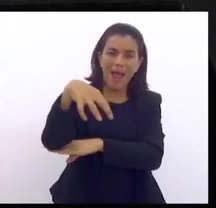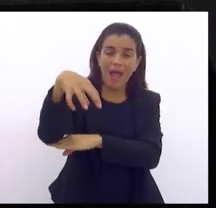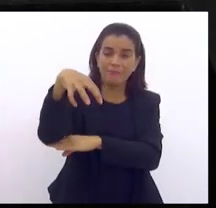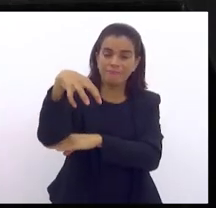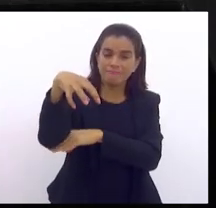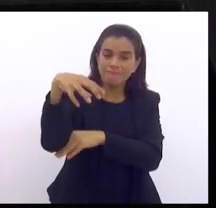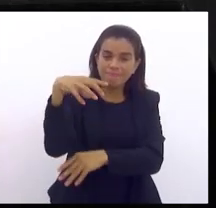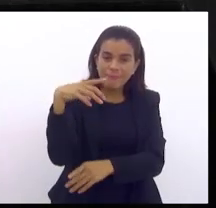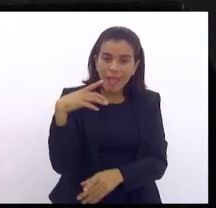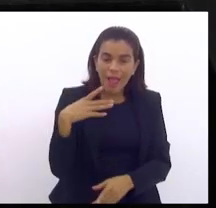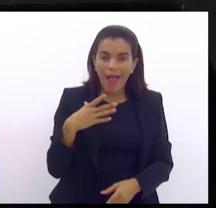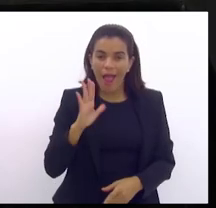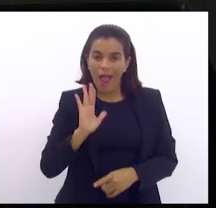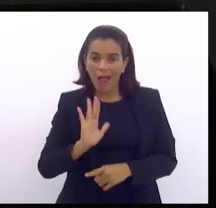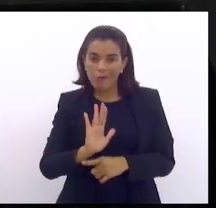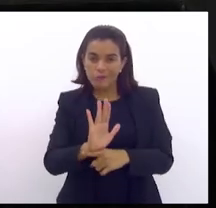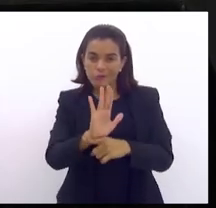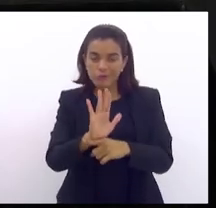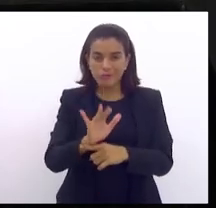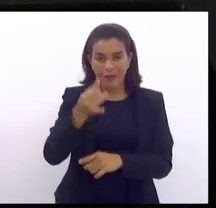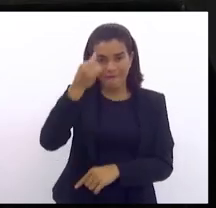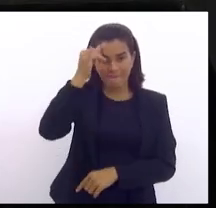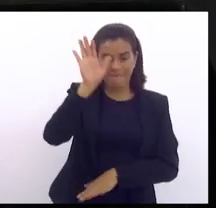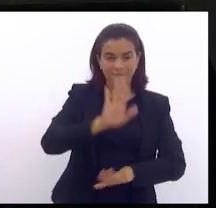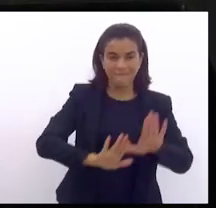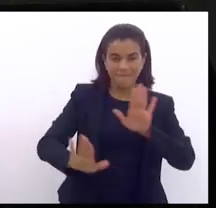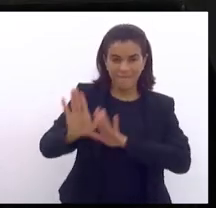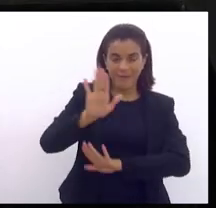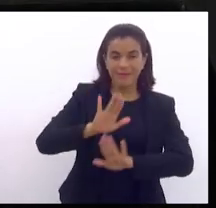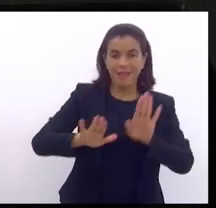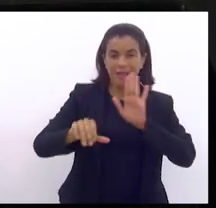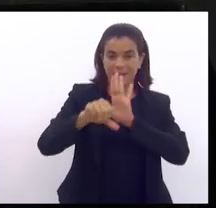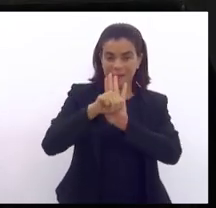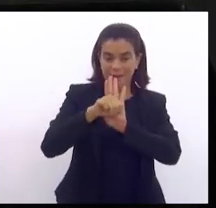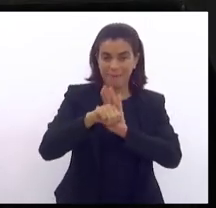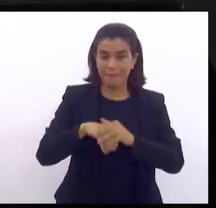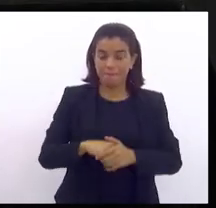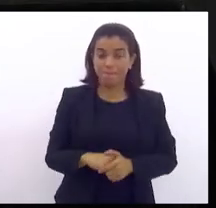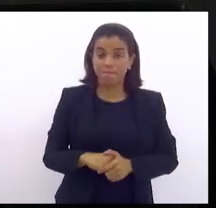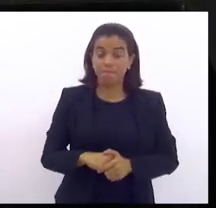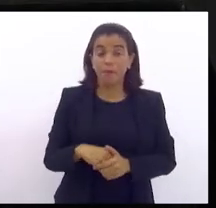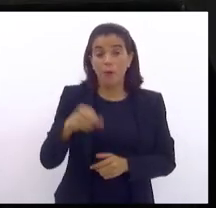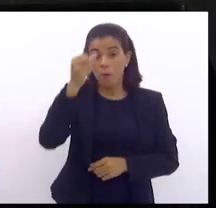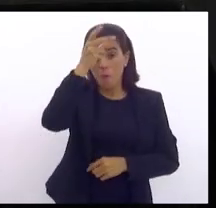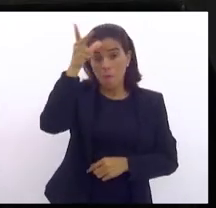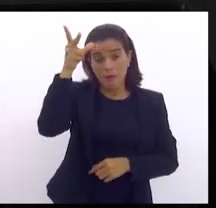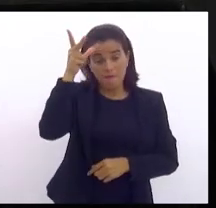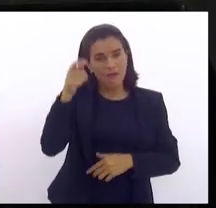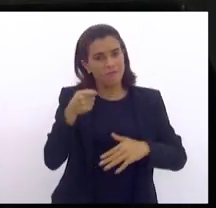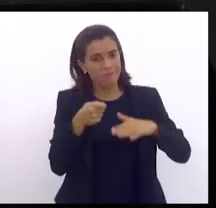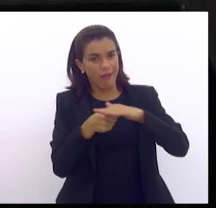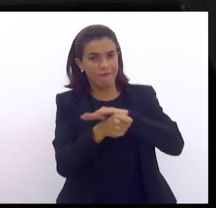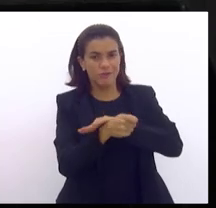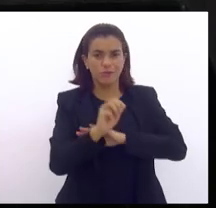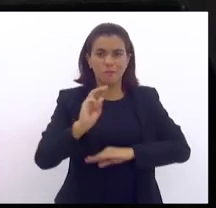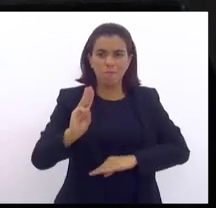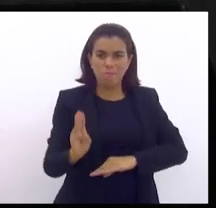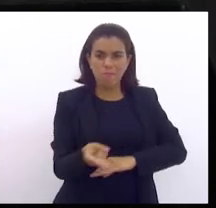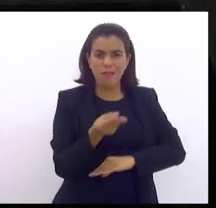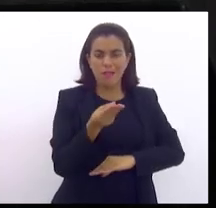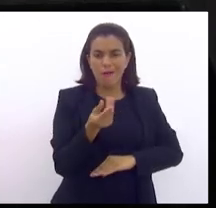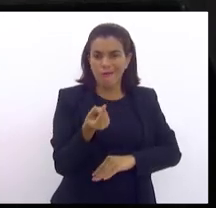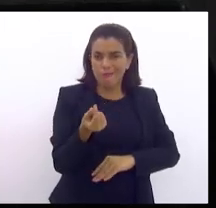ajuda também no combate à criminalidade. O prefeito está investindo outros tantos milhões para